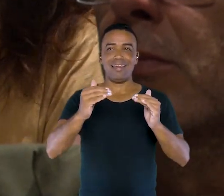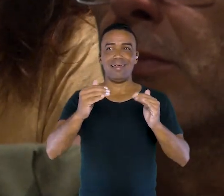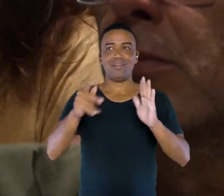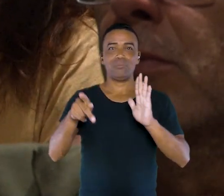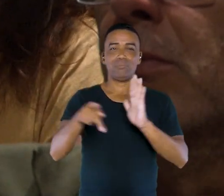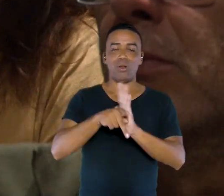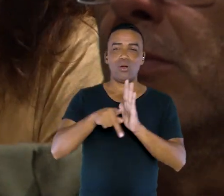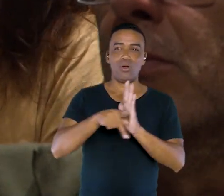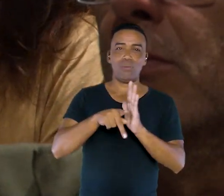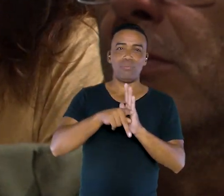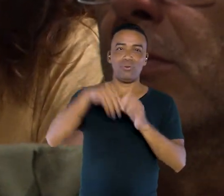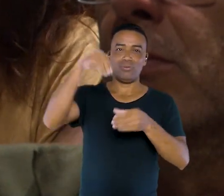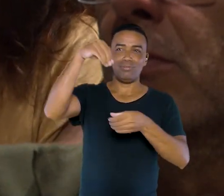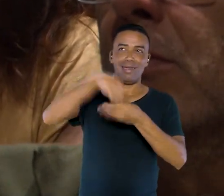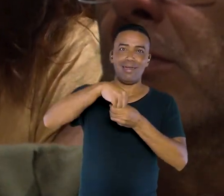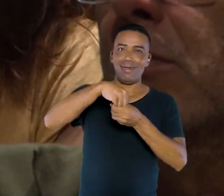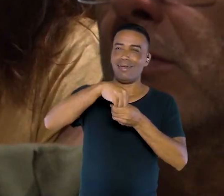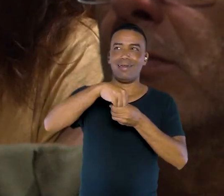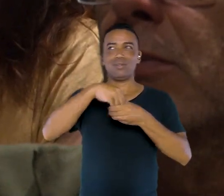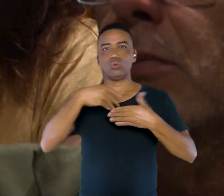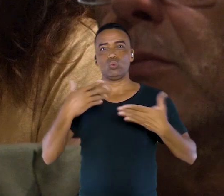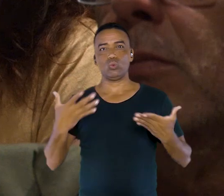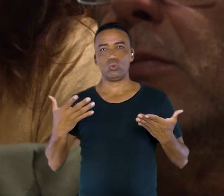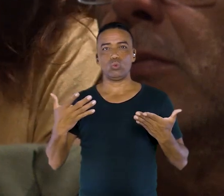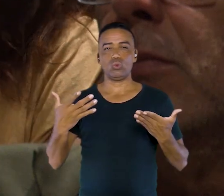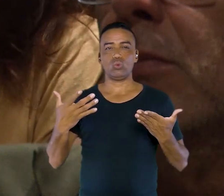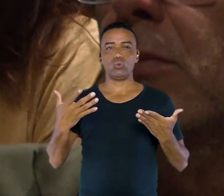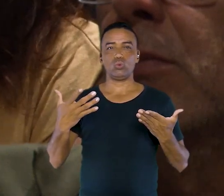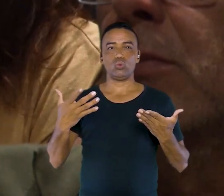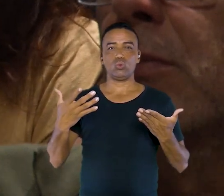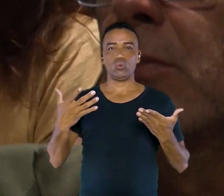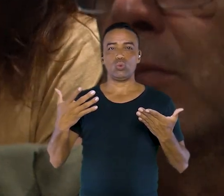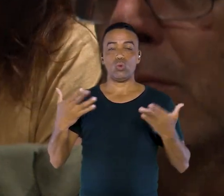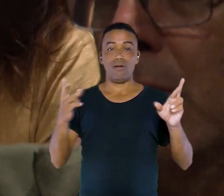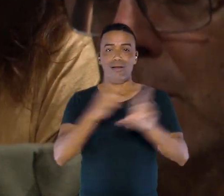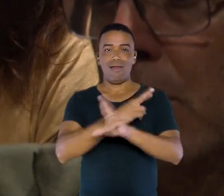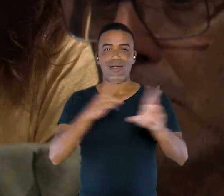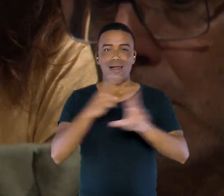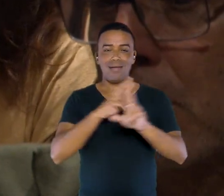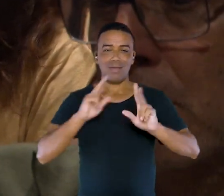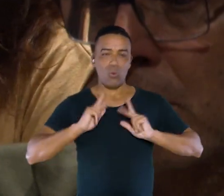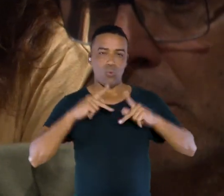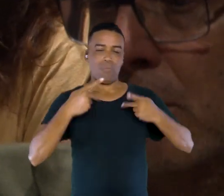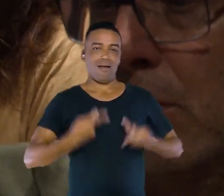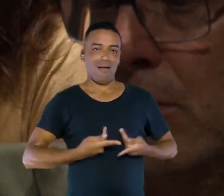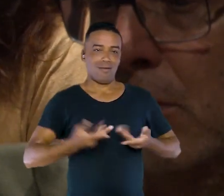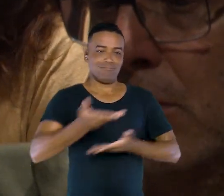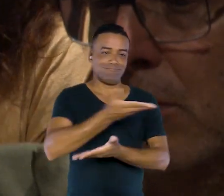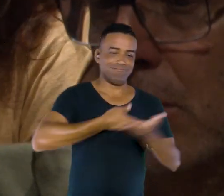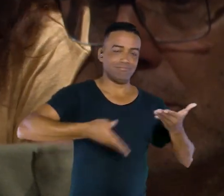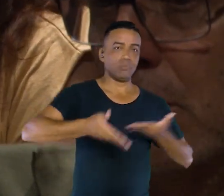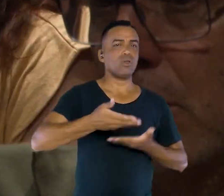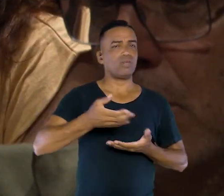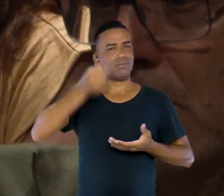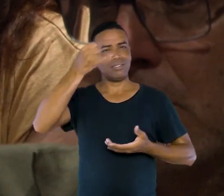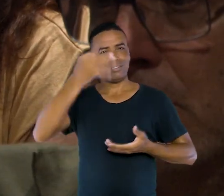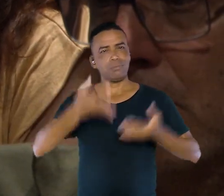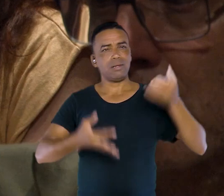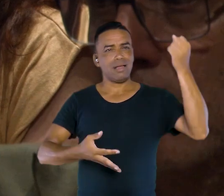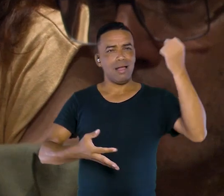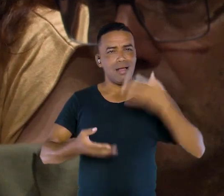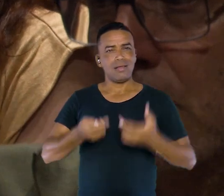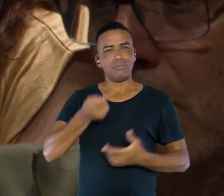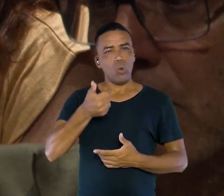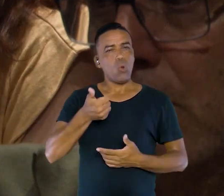essa outridade, né, do outro ser que está ali na relação com o humano, né? Queria ouvir vocês